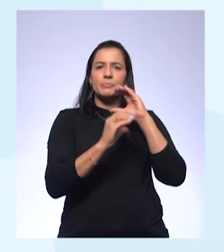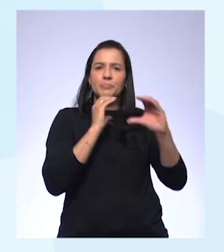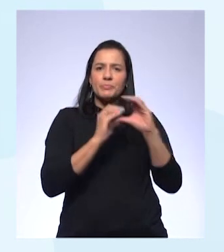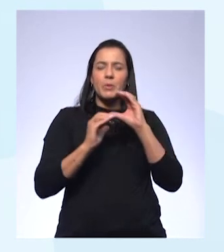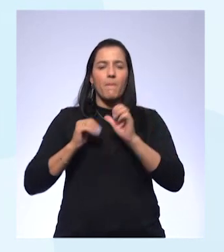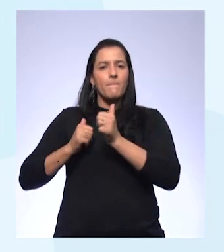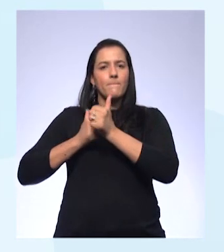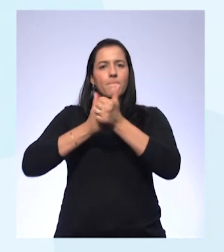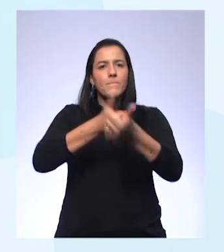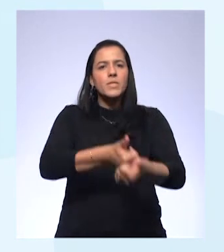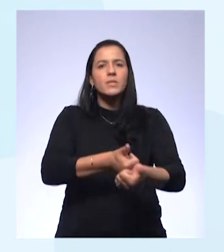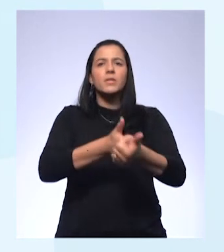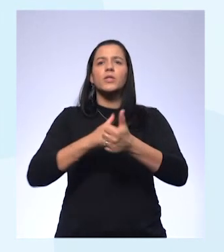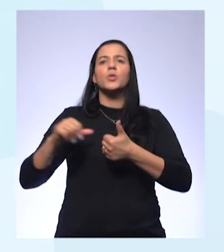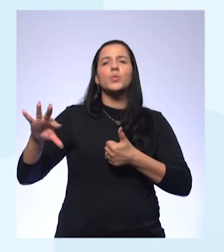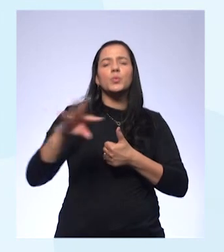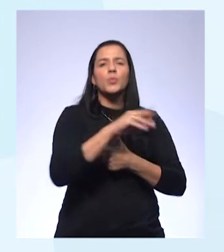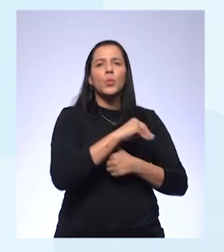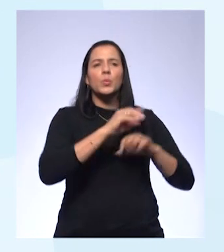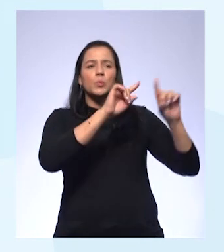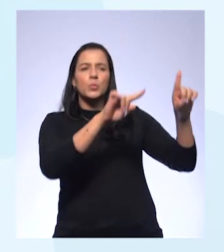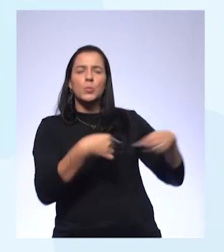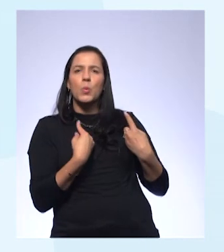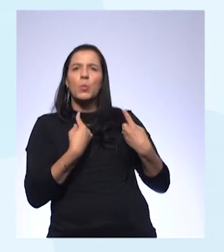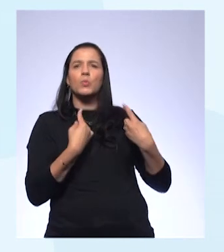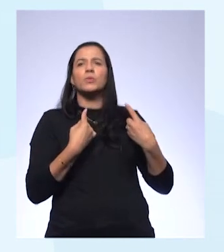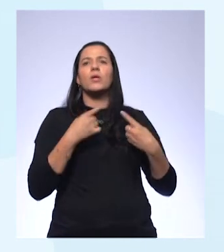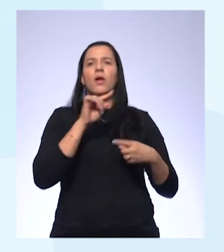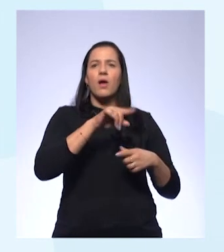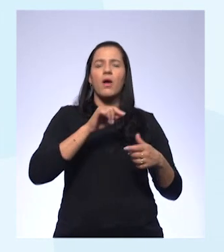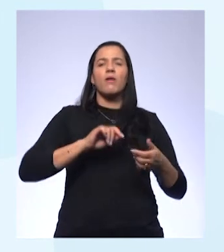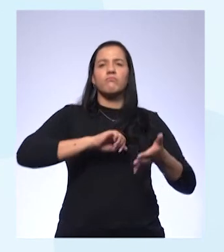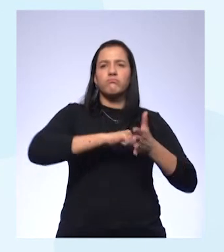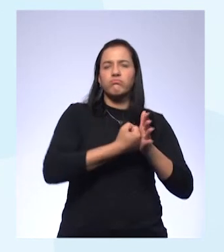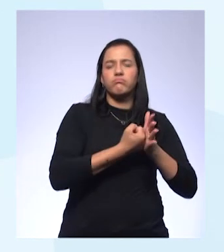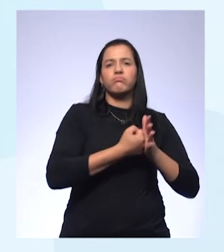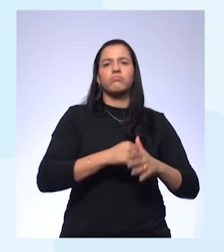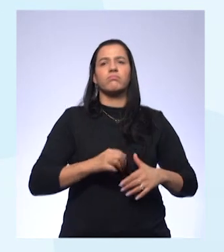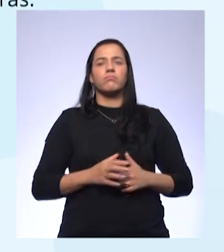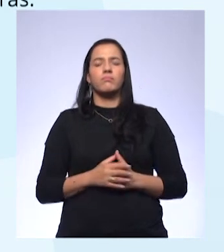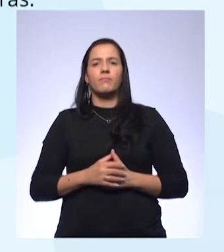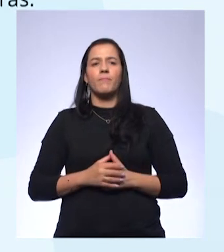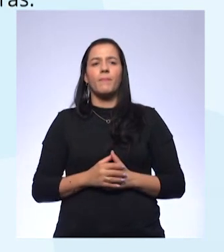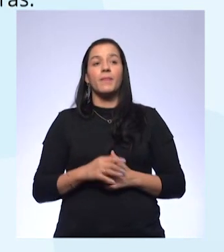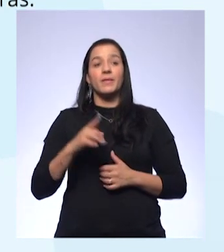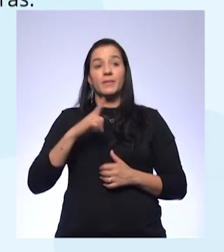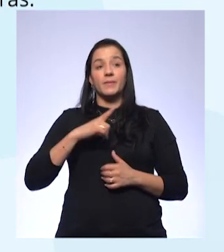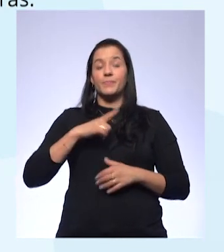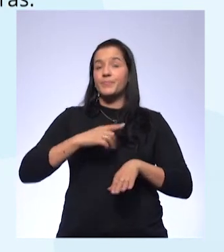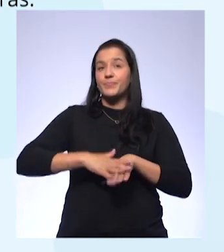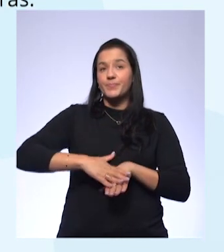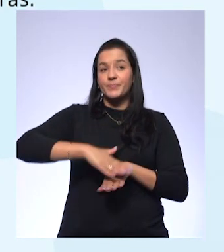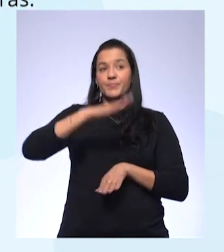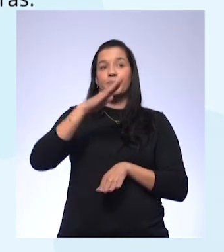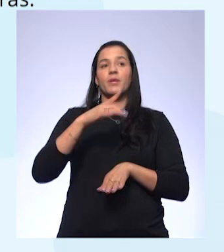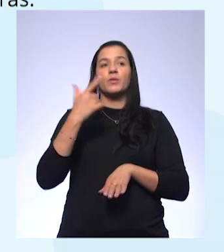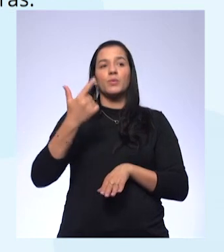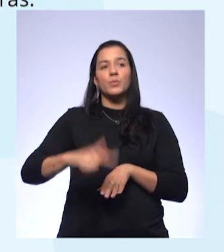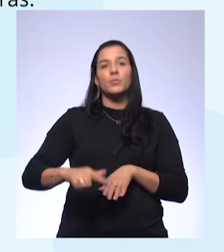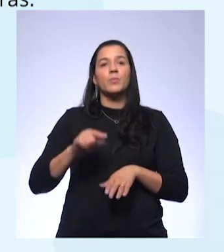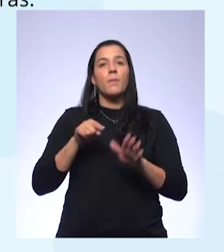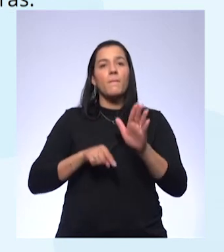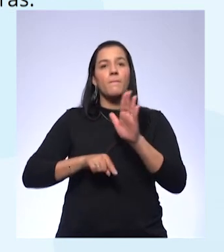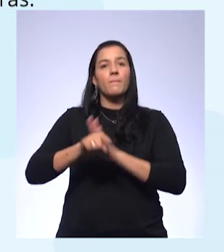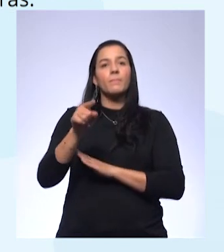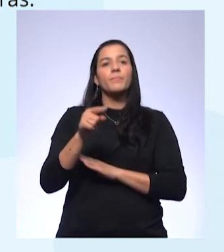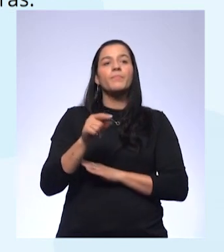perseguir todo tipo de opositor ao regime. Então, a gente tem aí mais uma questão, como